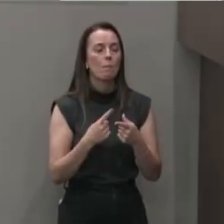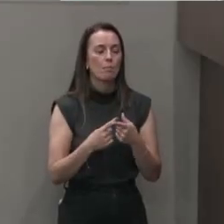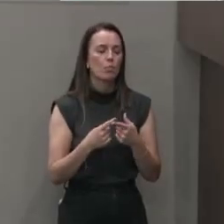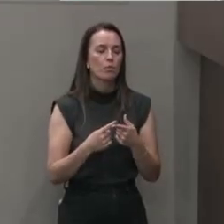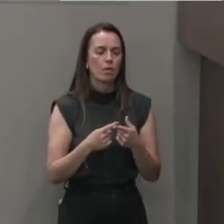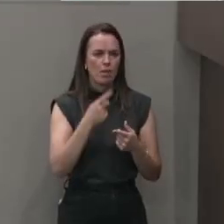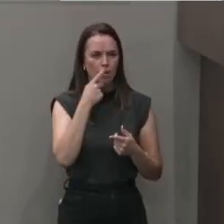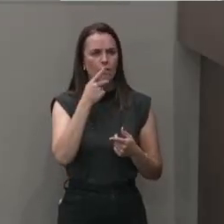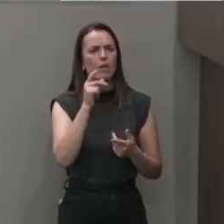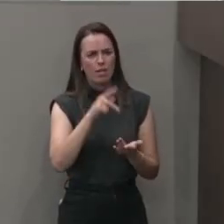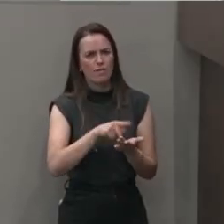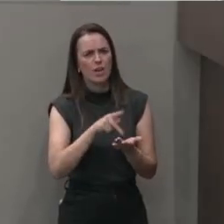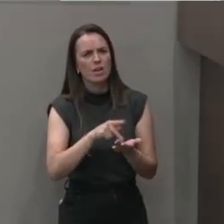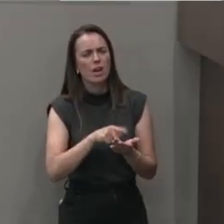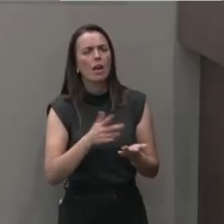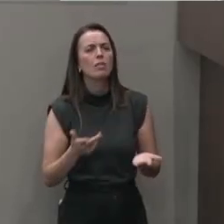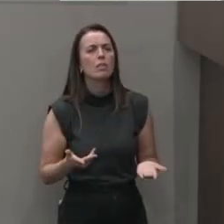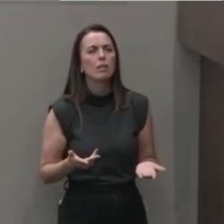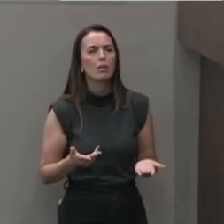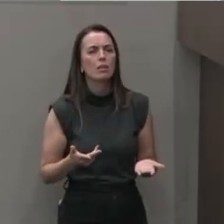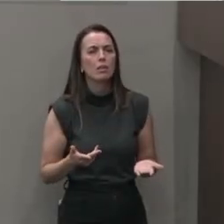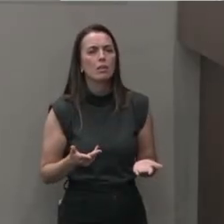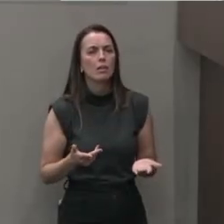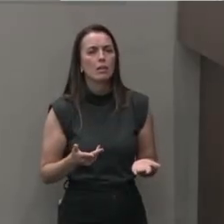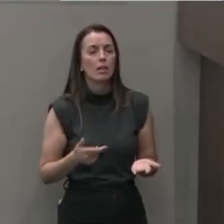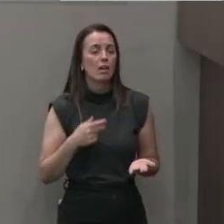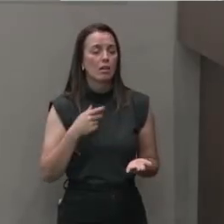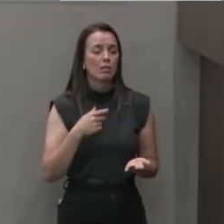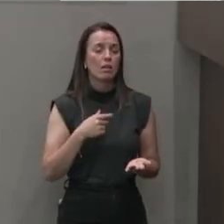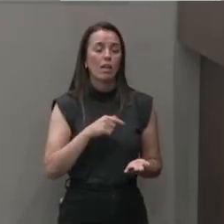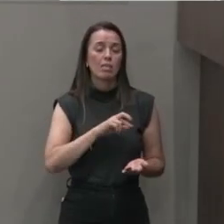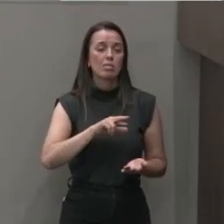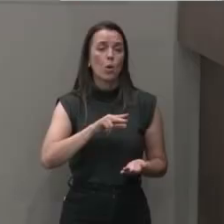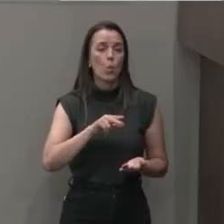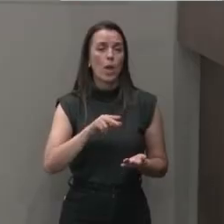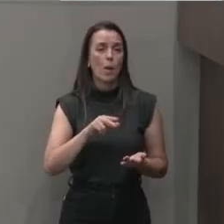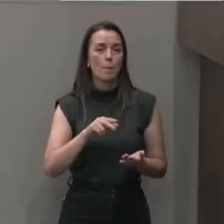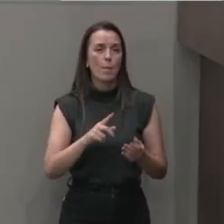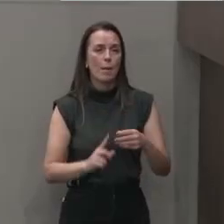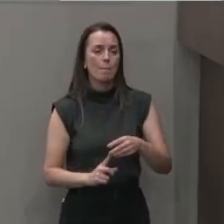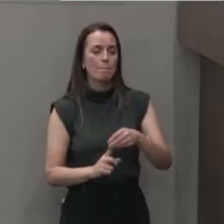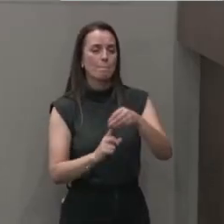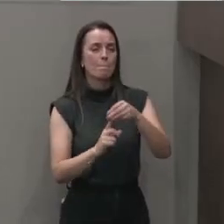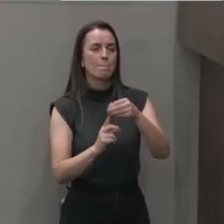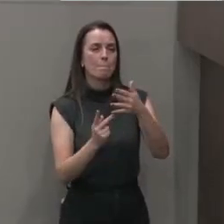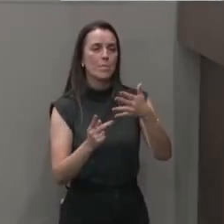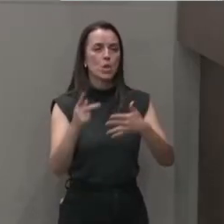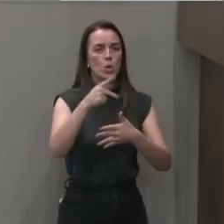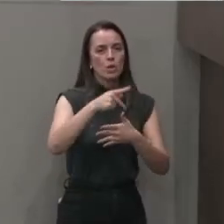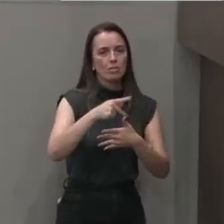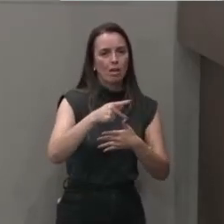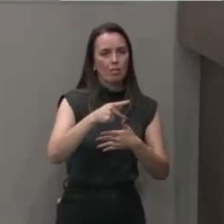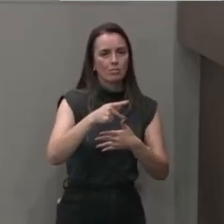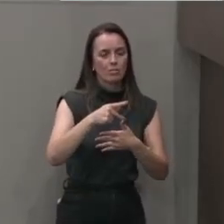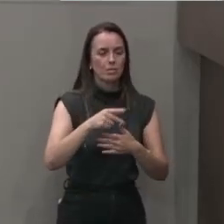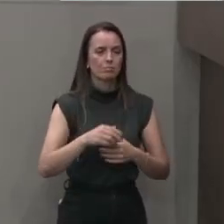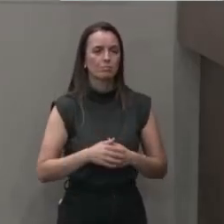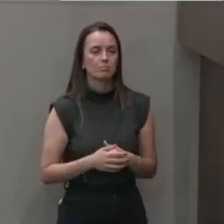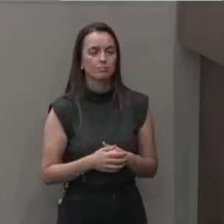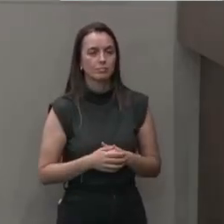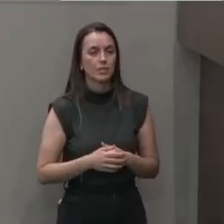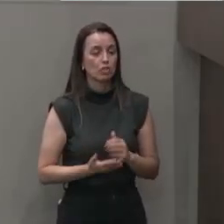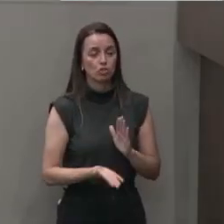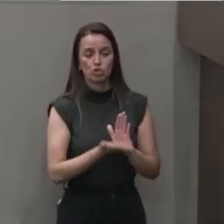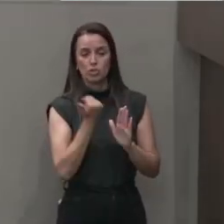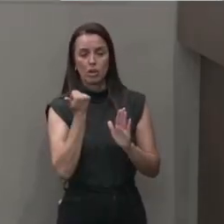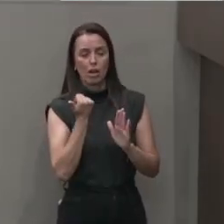propriedade, vontade política, mas segurança não é a prioridade dessa gestão, porque tiraram os vigilantes de todas as escolas e